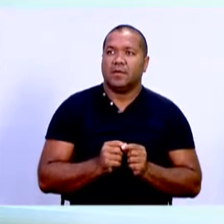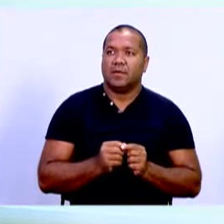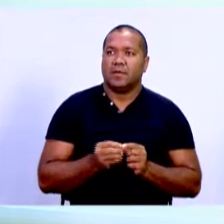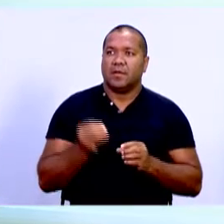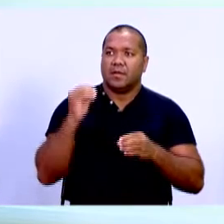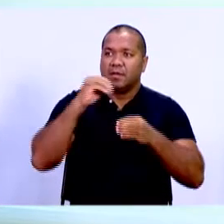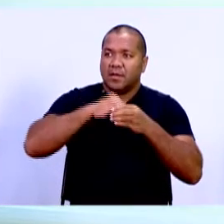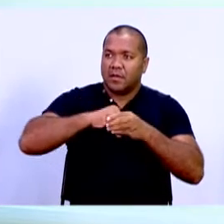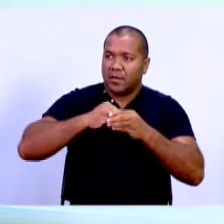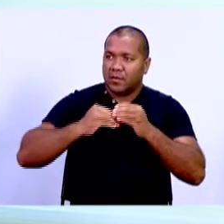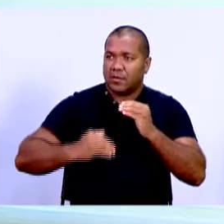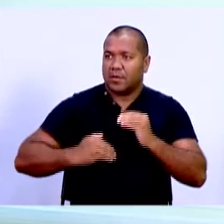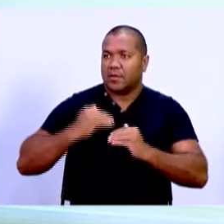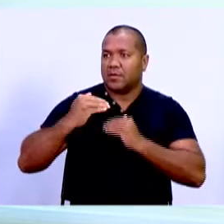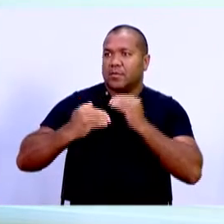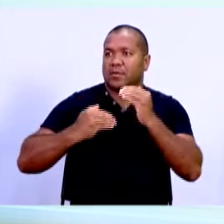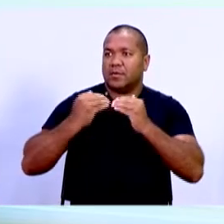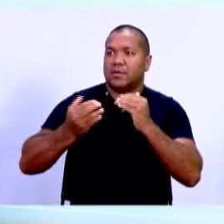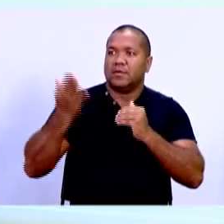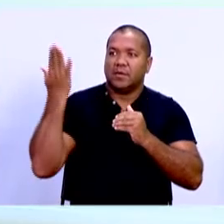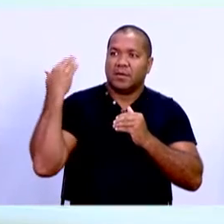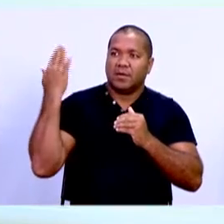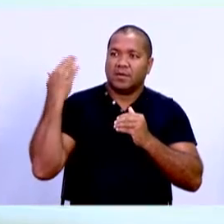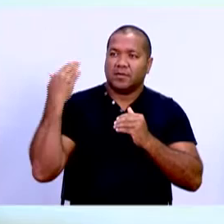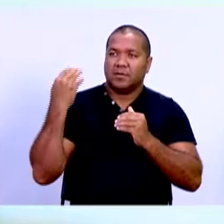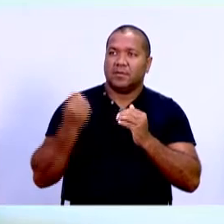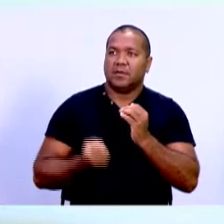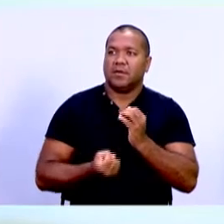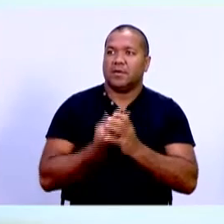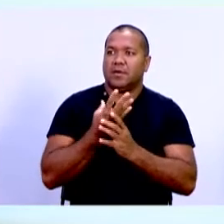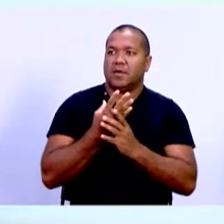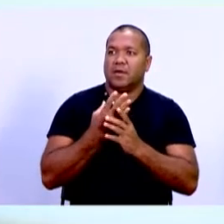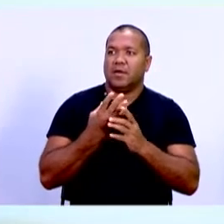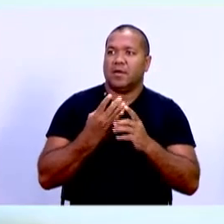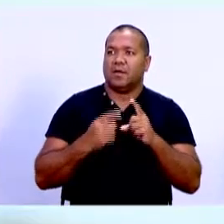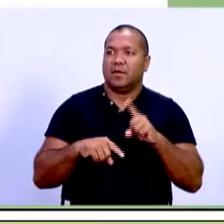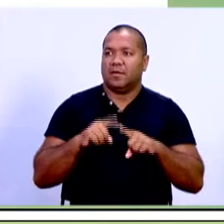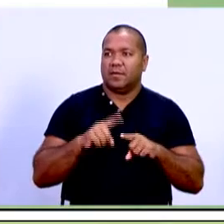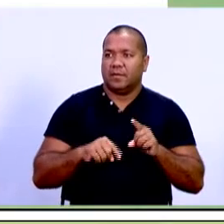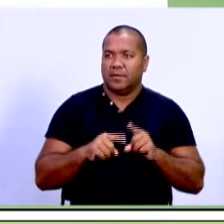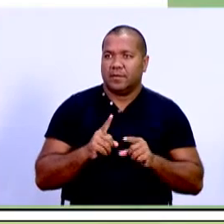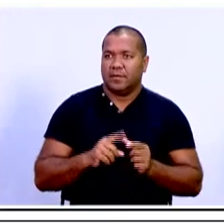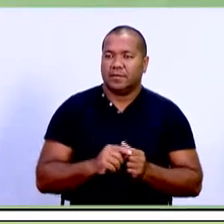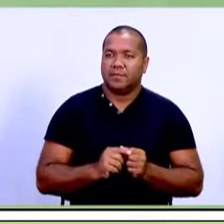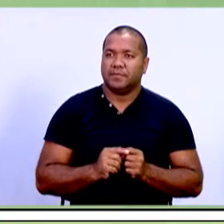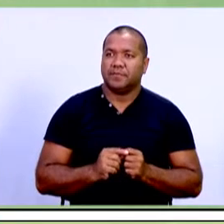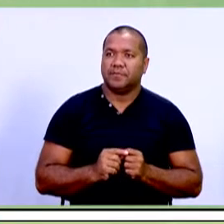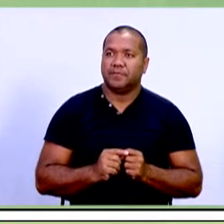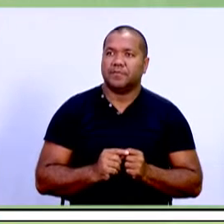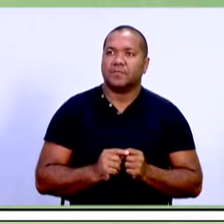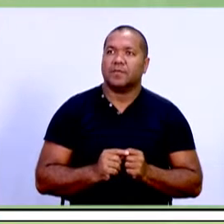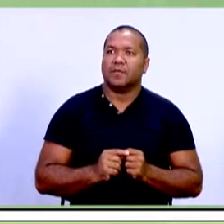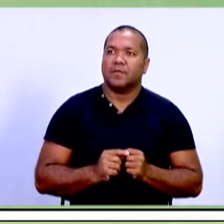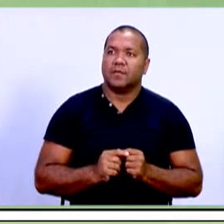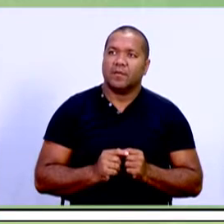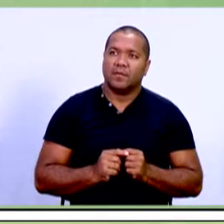desse processo antes do desenvolvimento da ferramenta. E um aspecto final